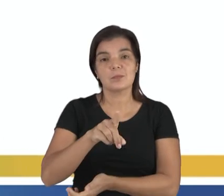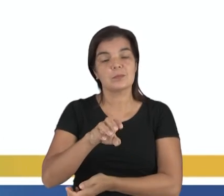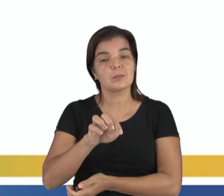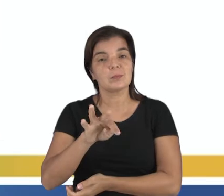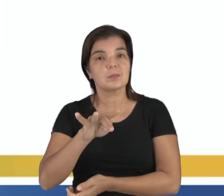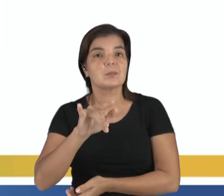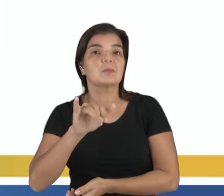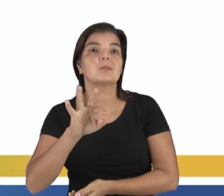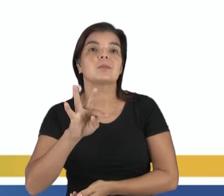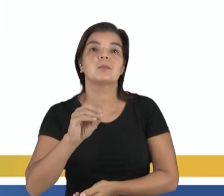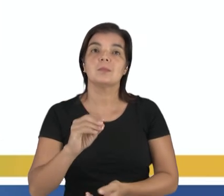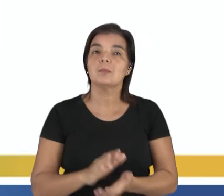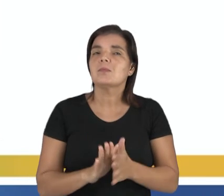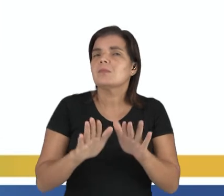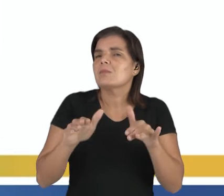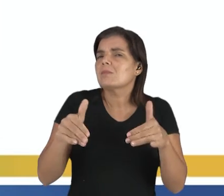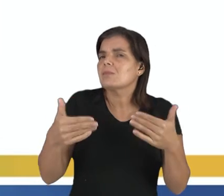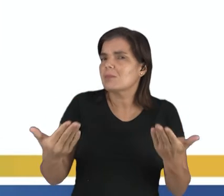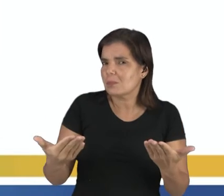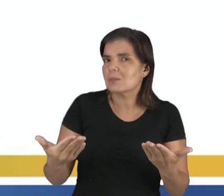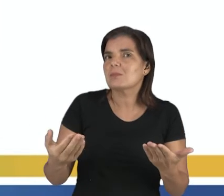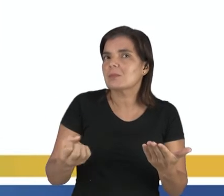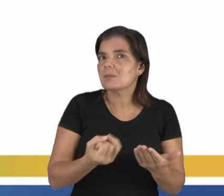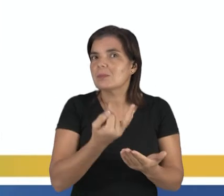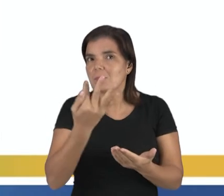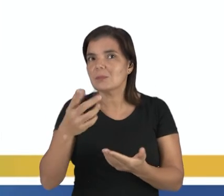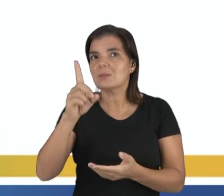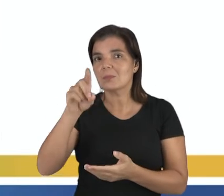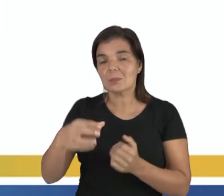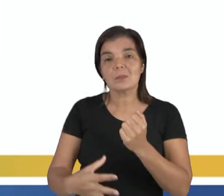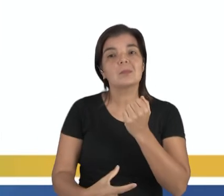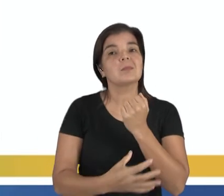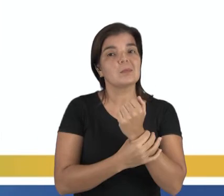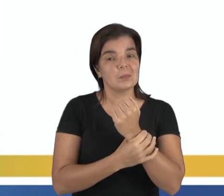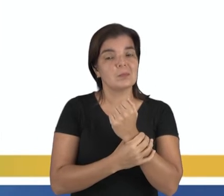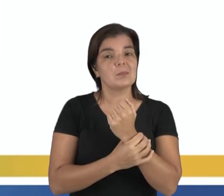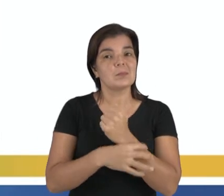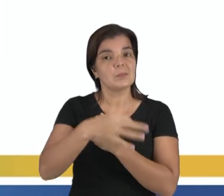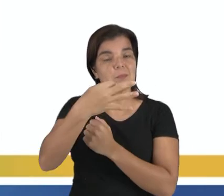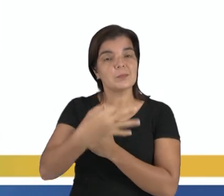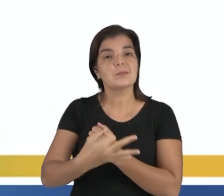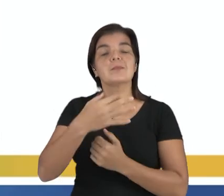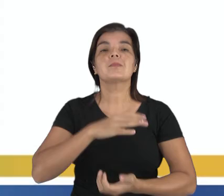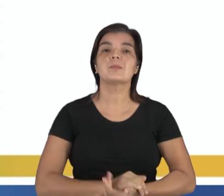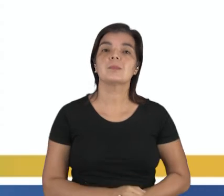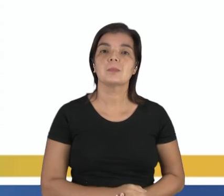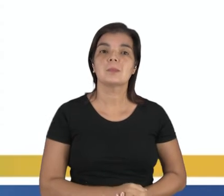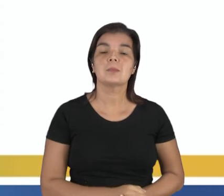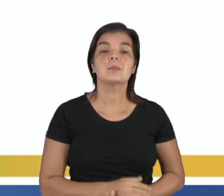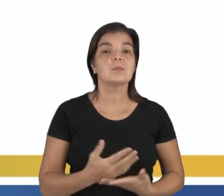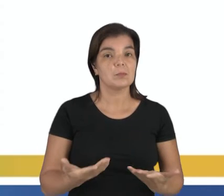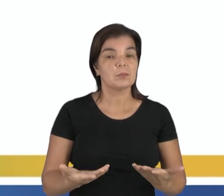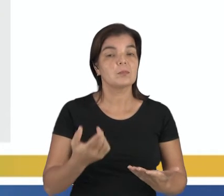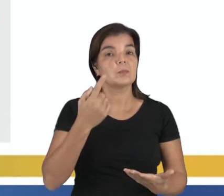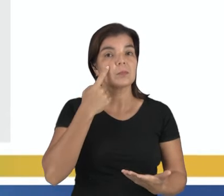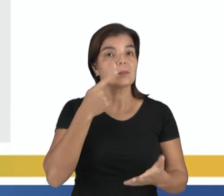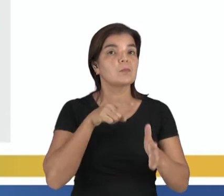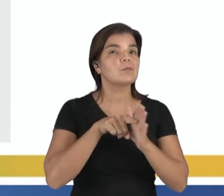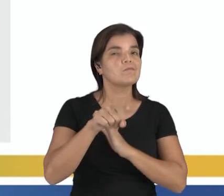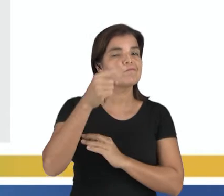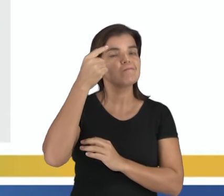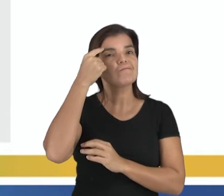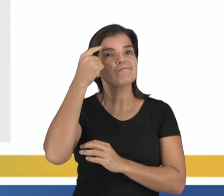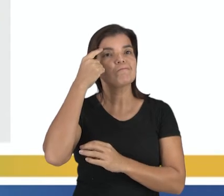dos delitos, né? Então, quais desses direitos nos é garantido em plenitude, né? Então, assim, essa é uma questão para a